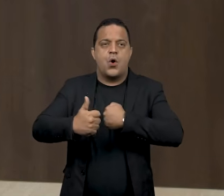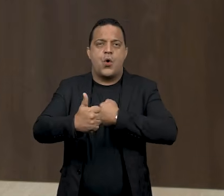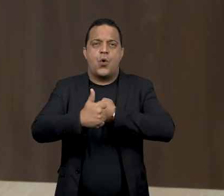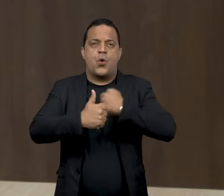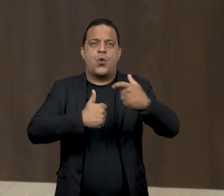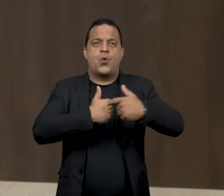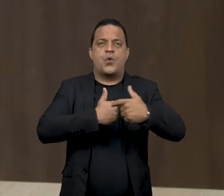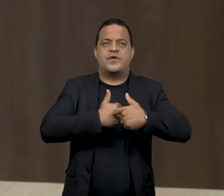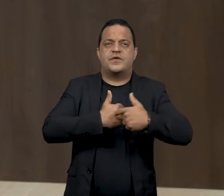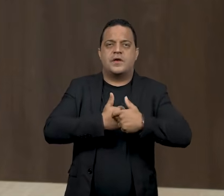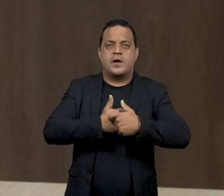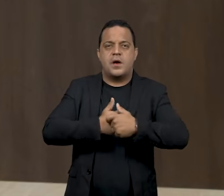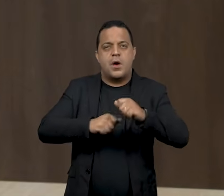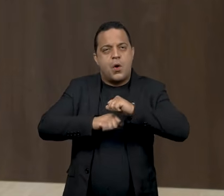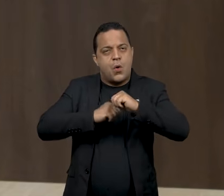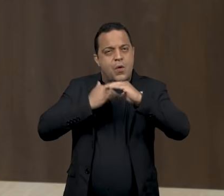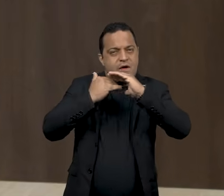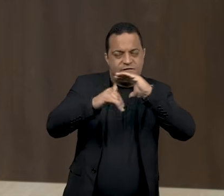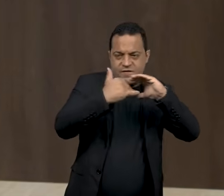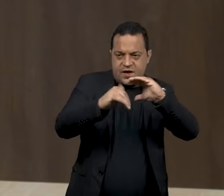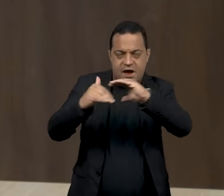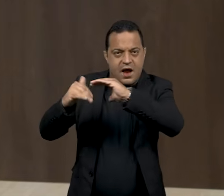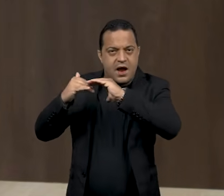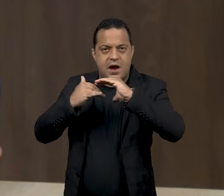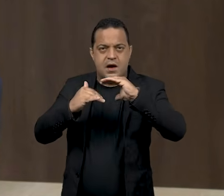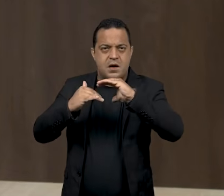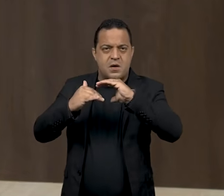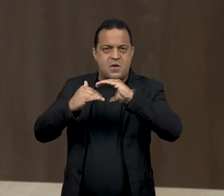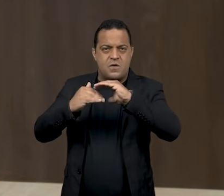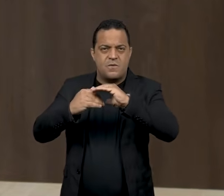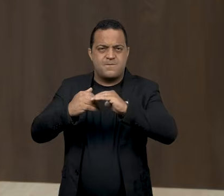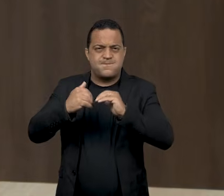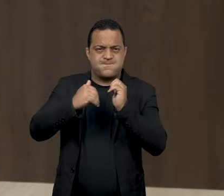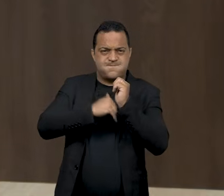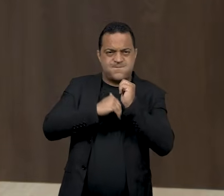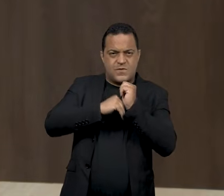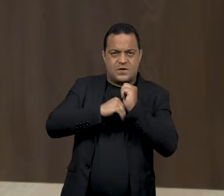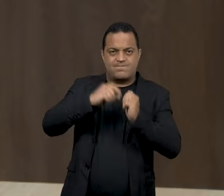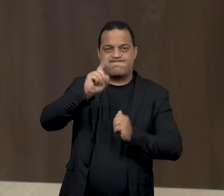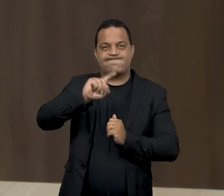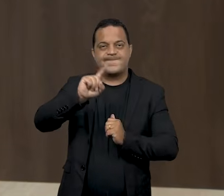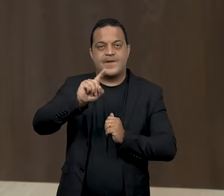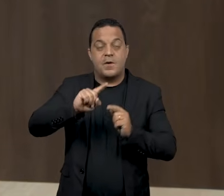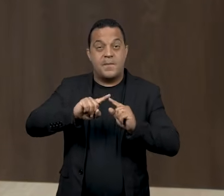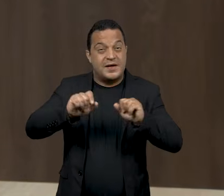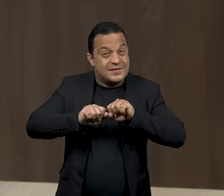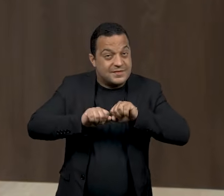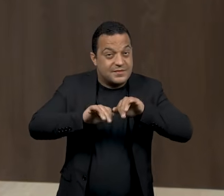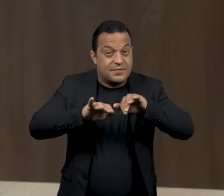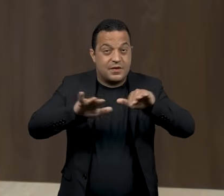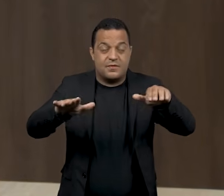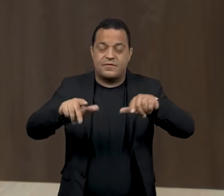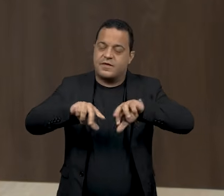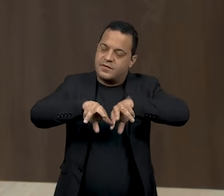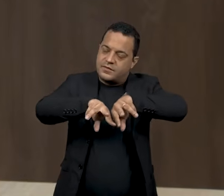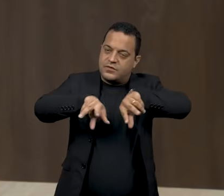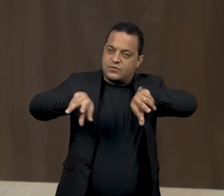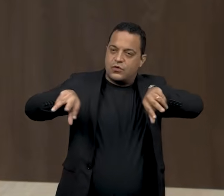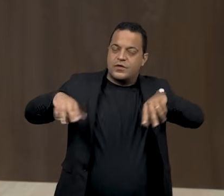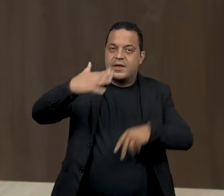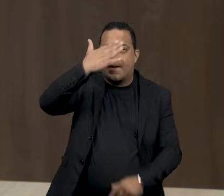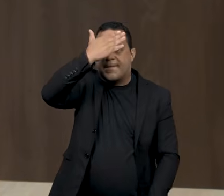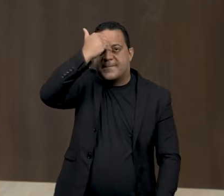compartilhar, enviar para todas as pessoas. Não guarde esse programa só para você, porque para quantos mais você